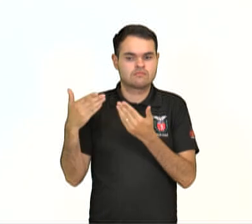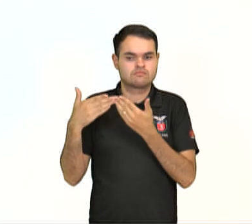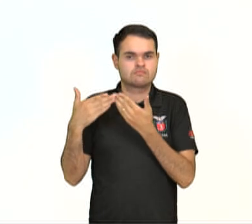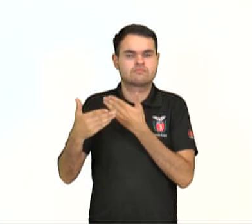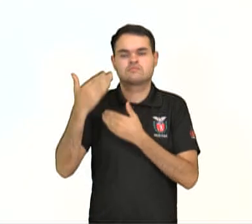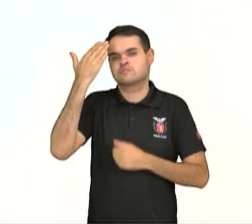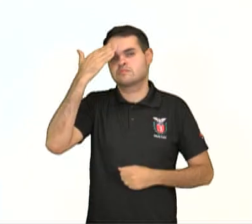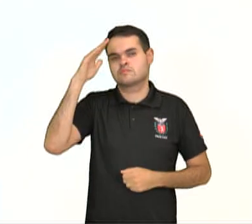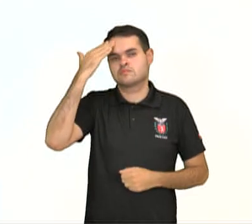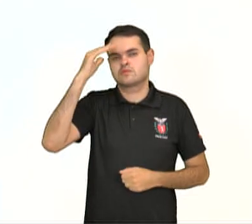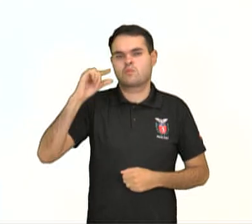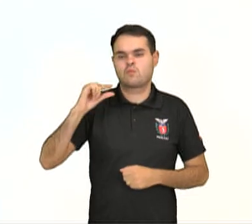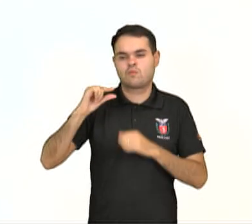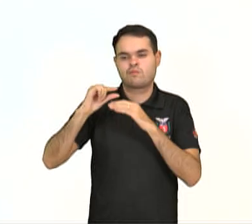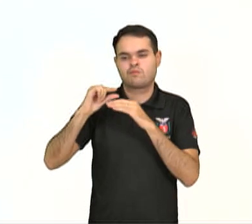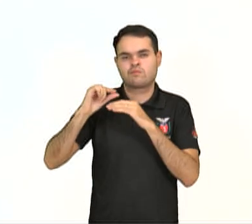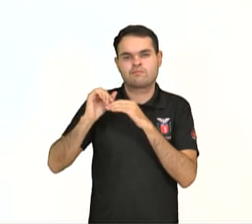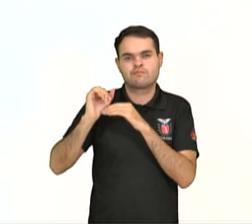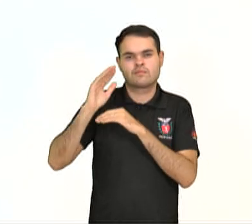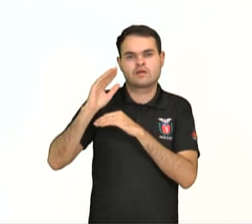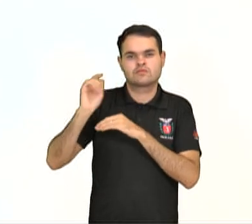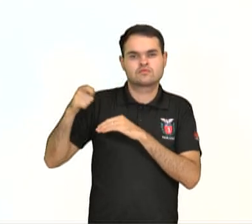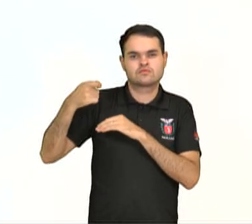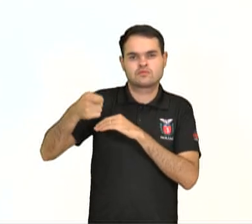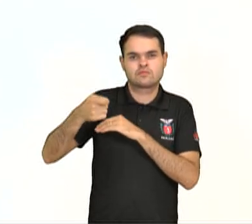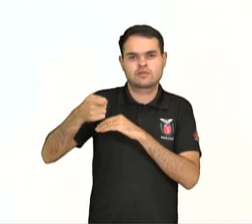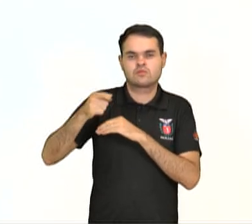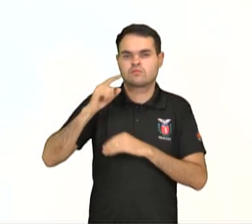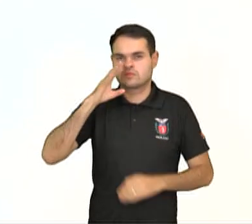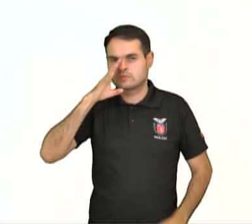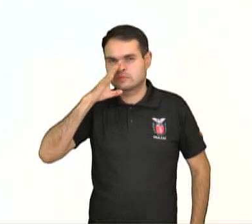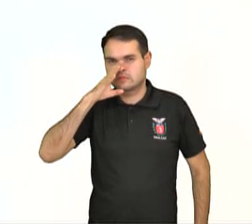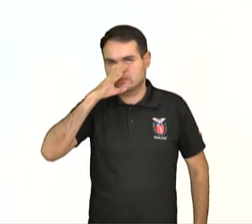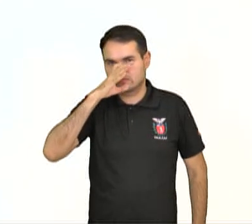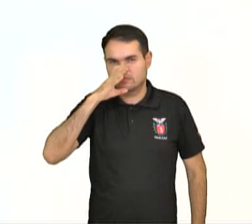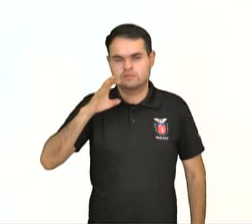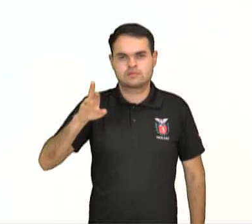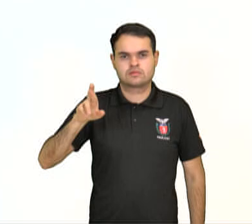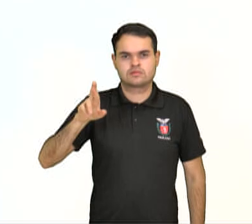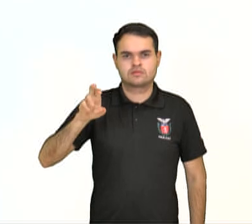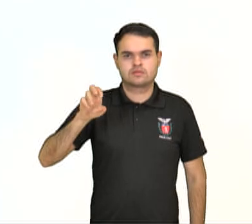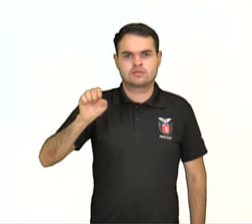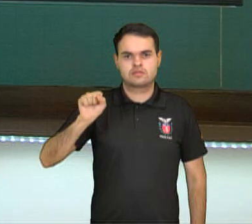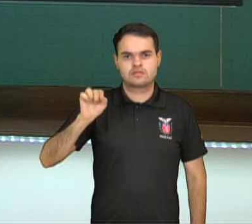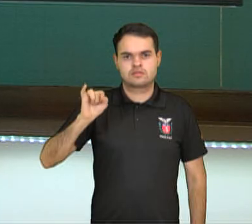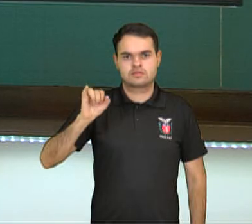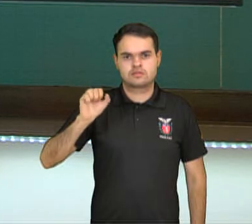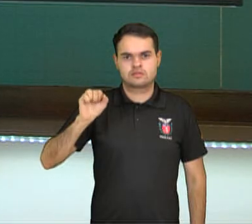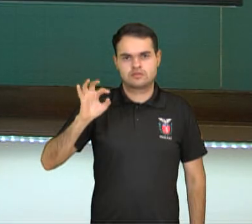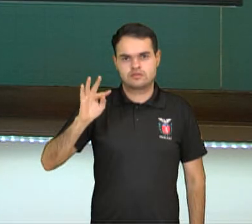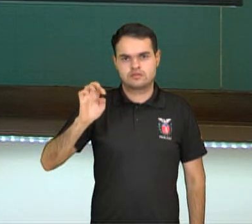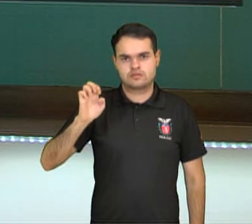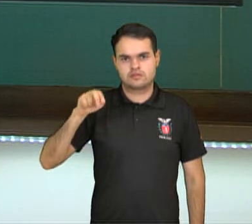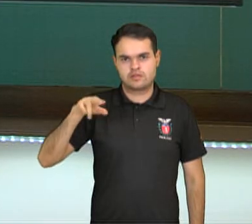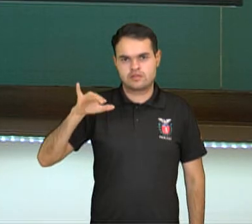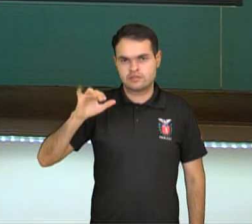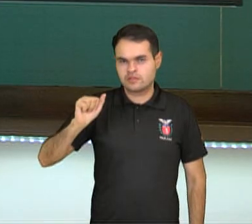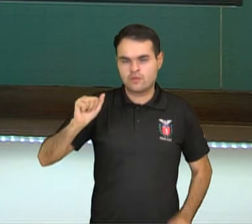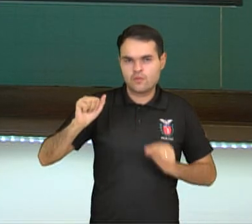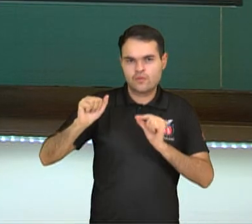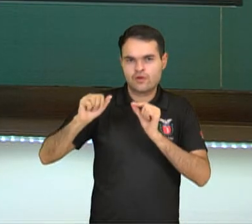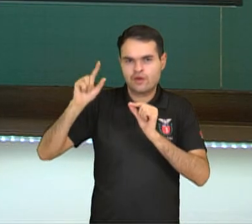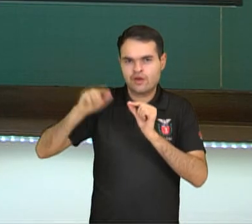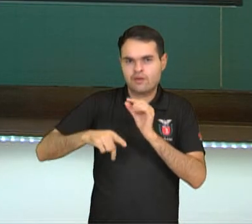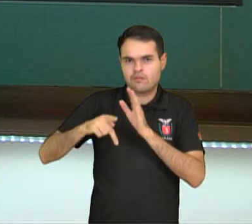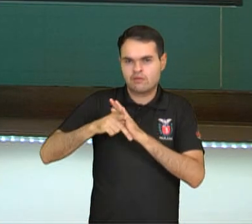entender um pouco mais sobre a resistência. Vamos conhecer quais são os benefícios